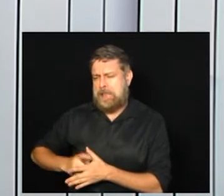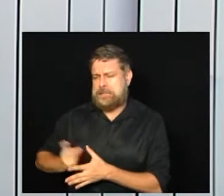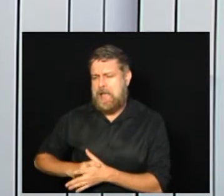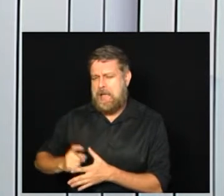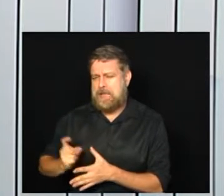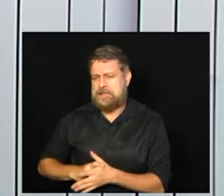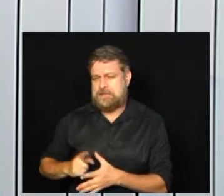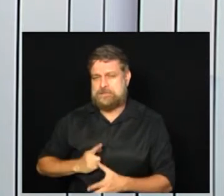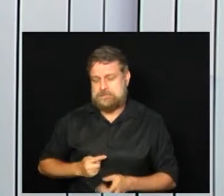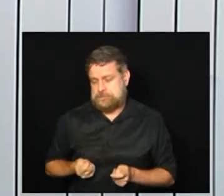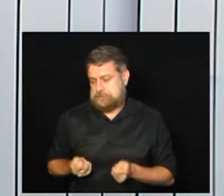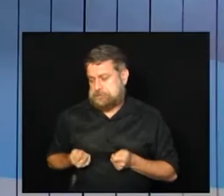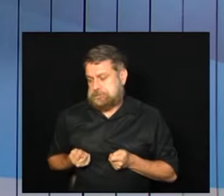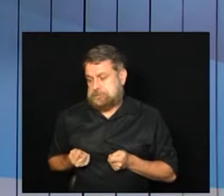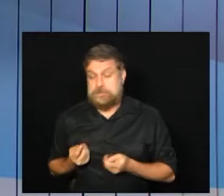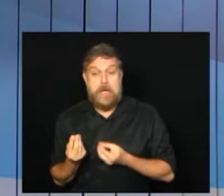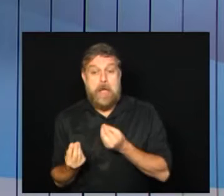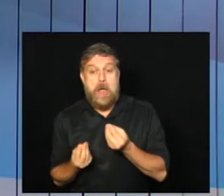com a mão fechada.